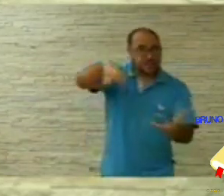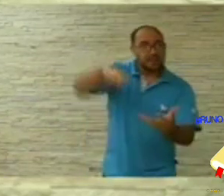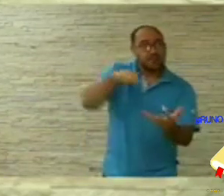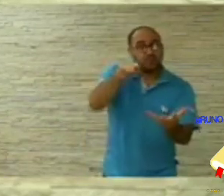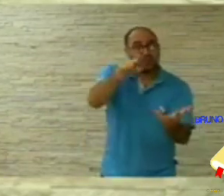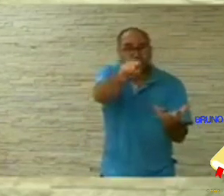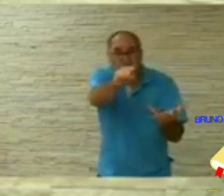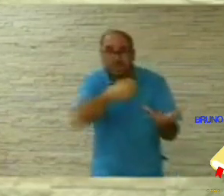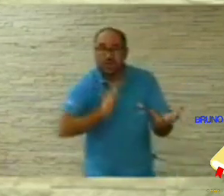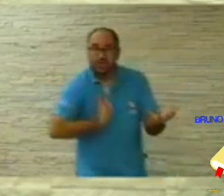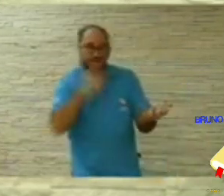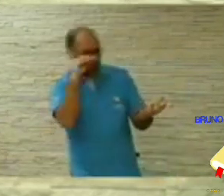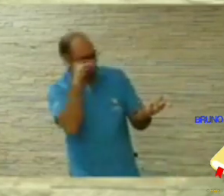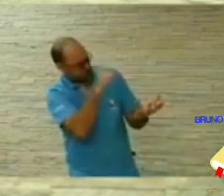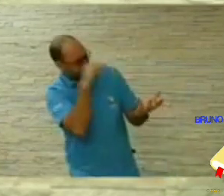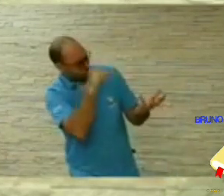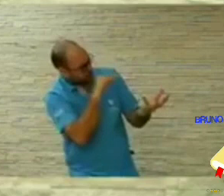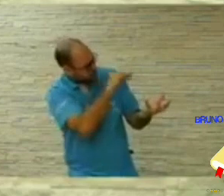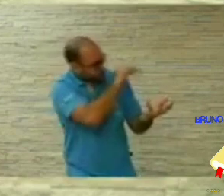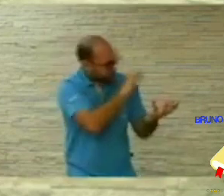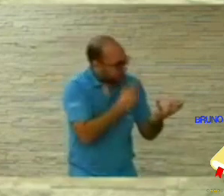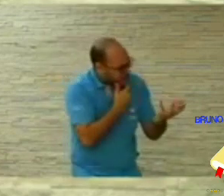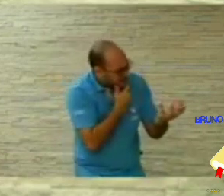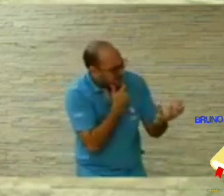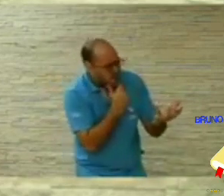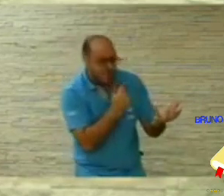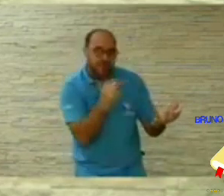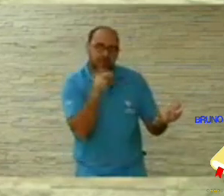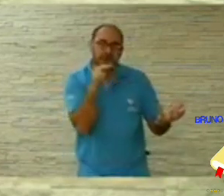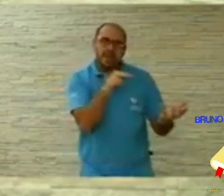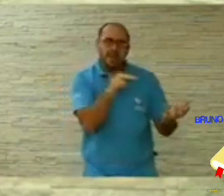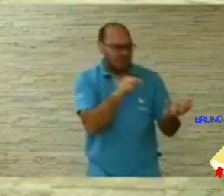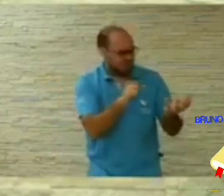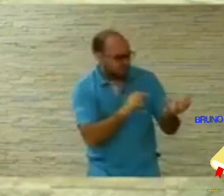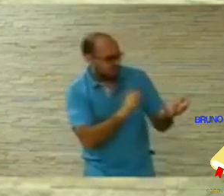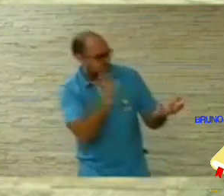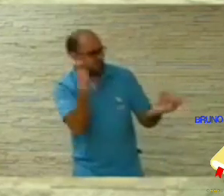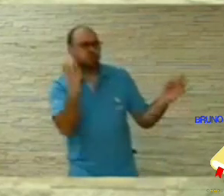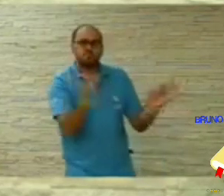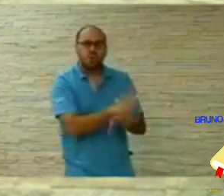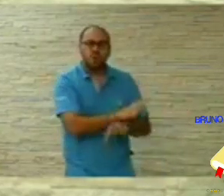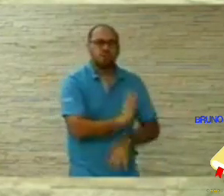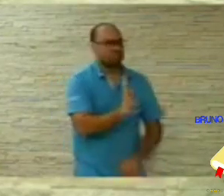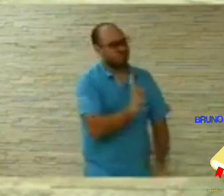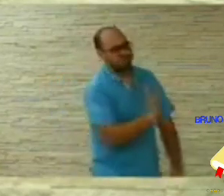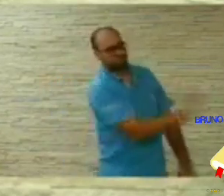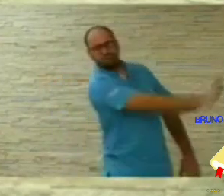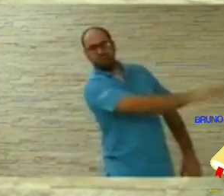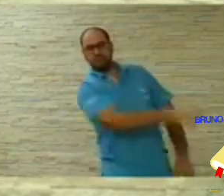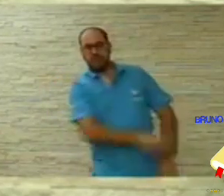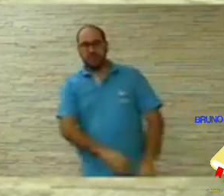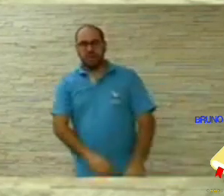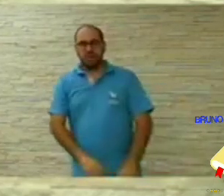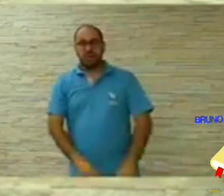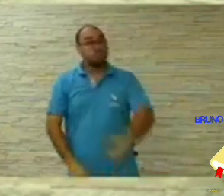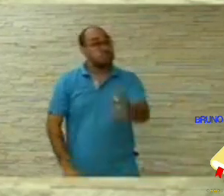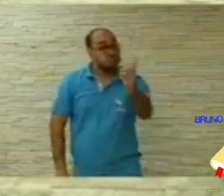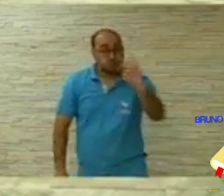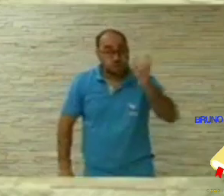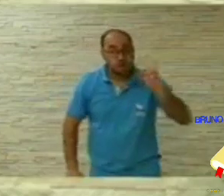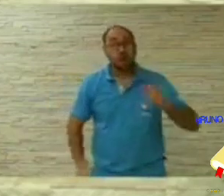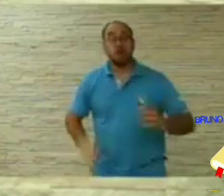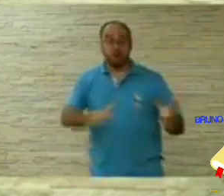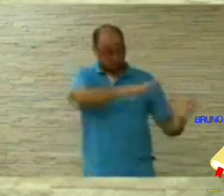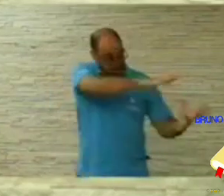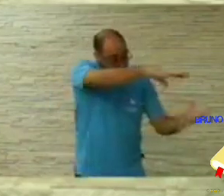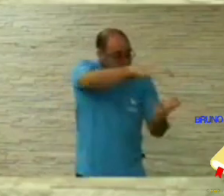cima, alheio ao sofrimento humano. Não, Ele está lá em cima, preocupado com o que se passa no céu e